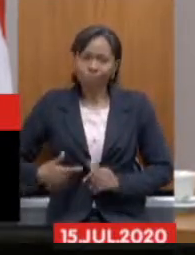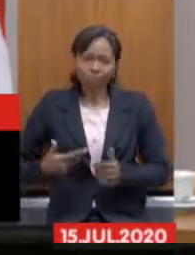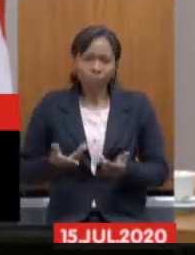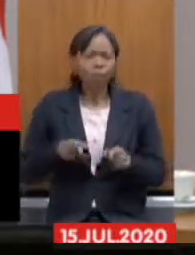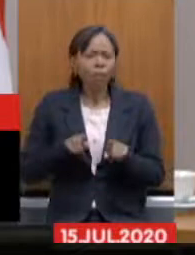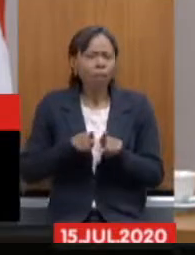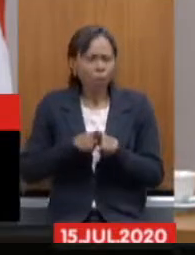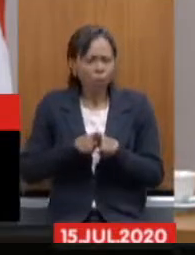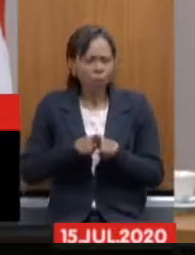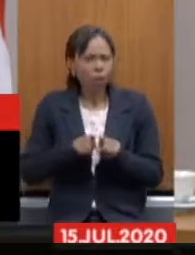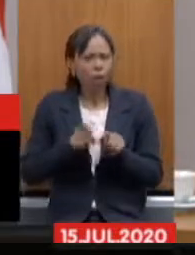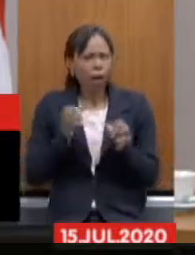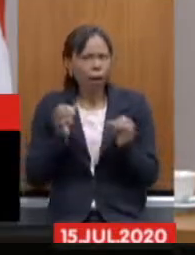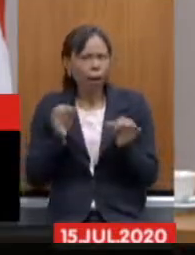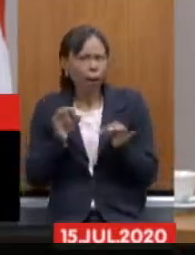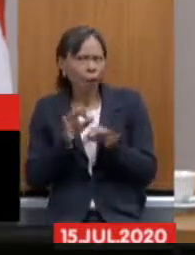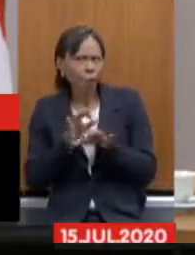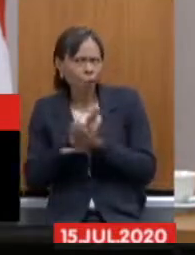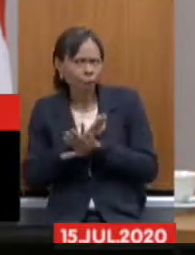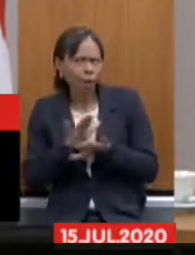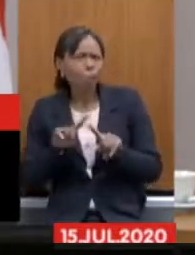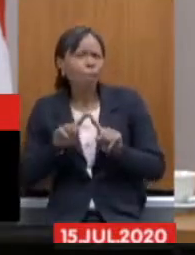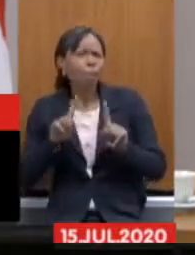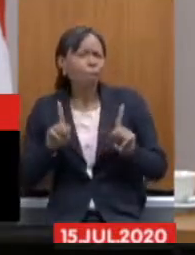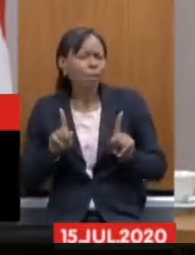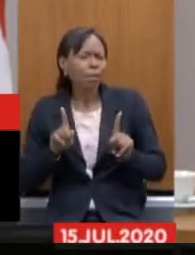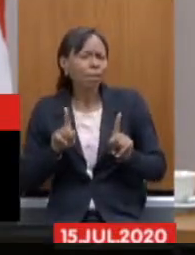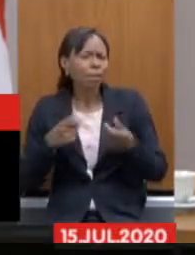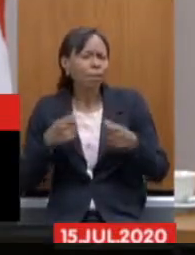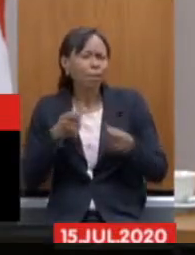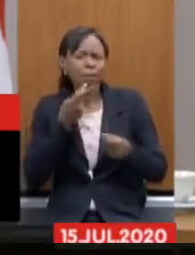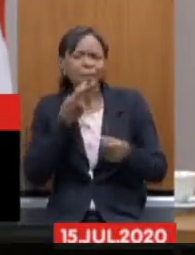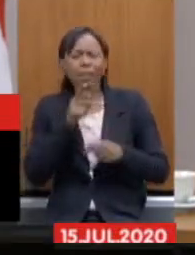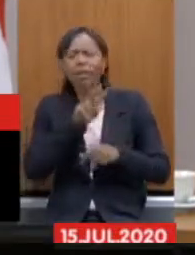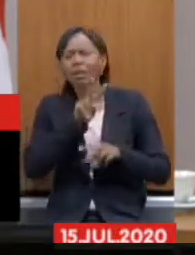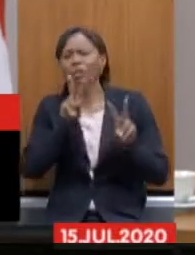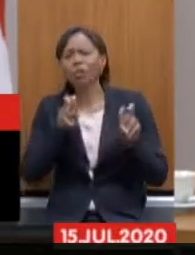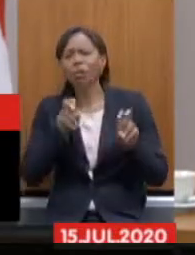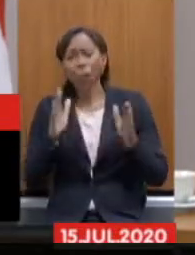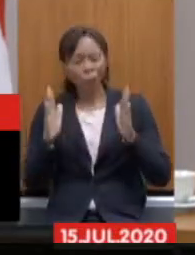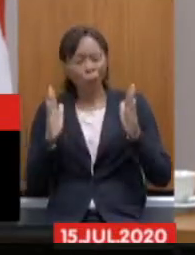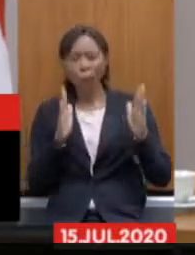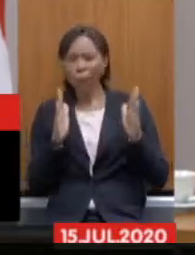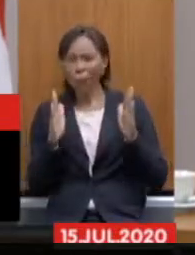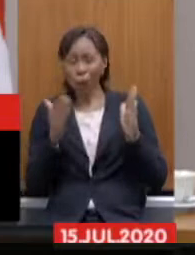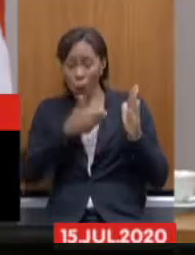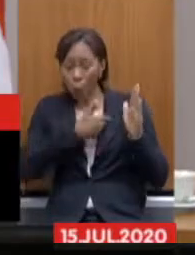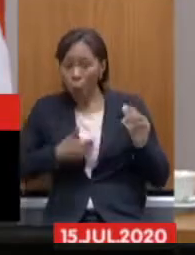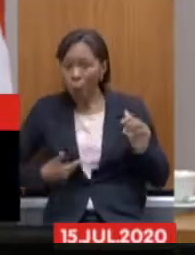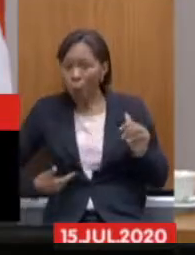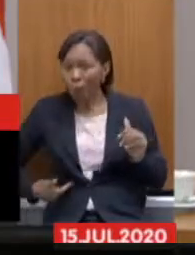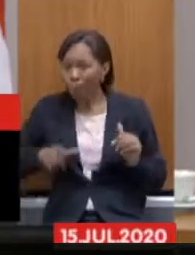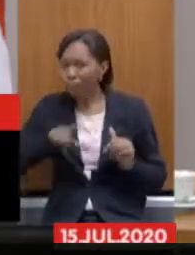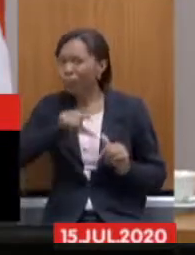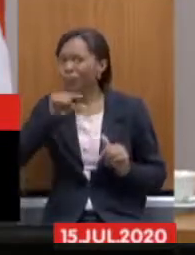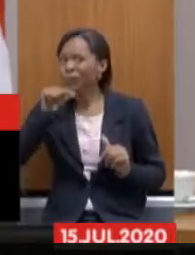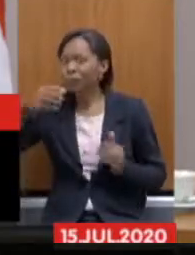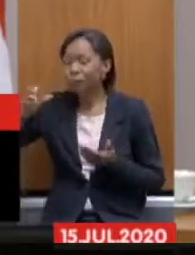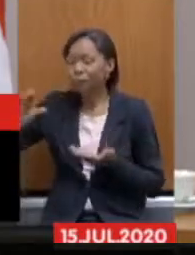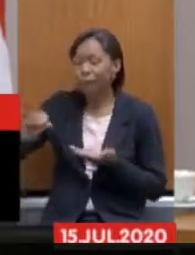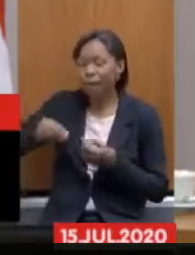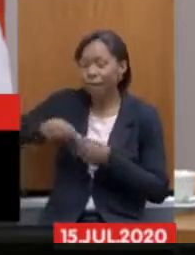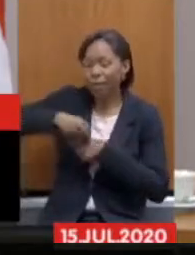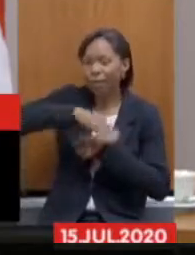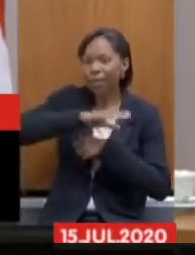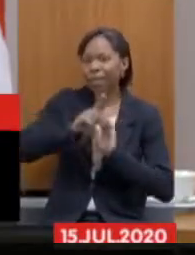poderia encerrar a minha fala sem abordar o momento escolhido pelo nosso governador para encaminhar o projeto à assembleia